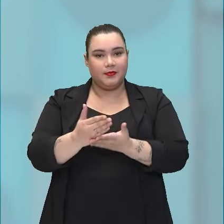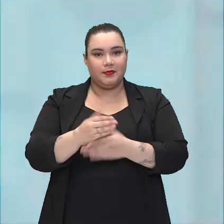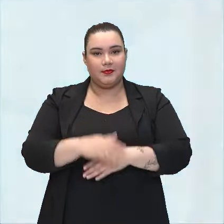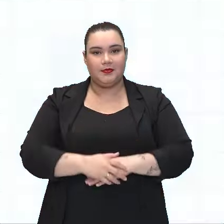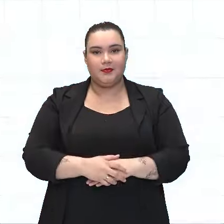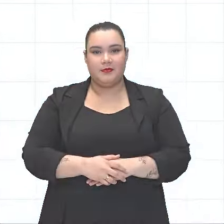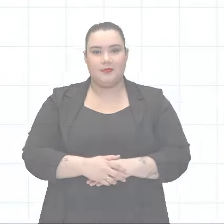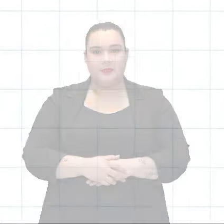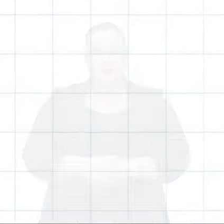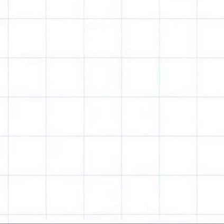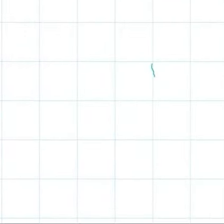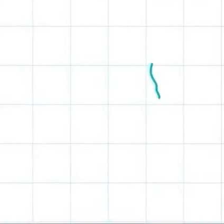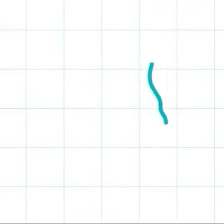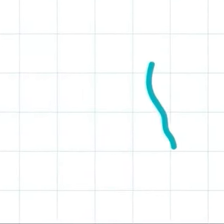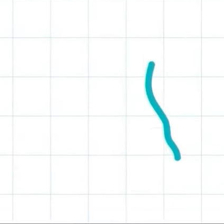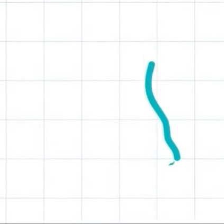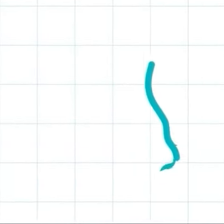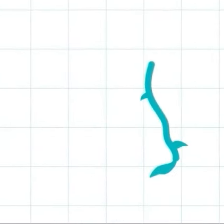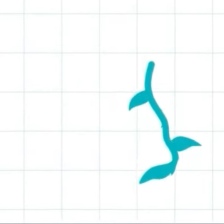aula.